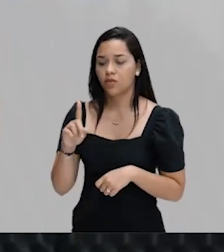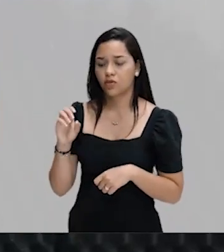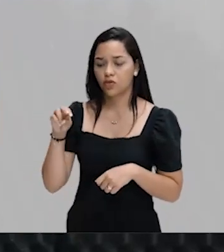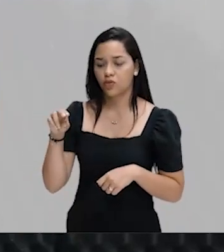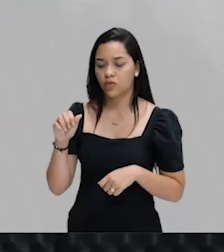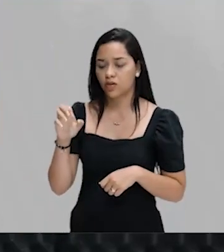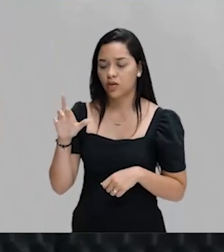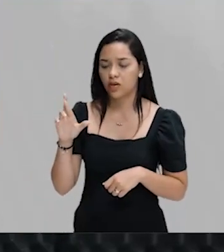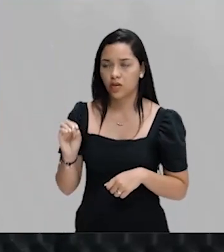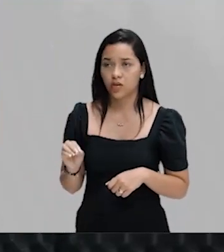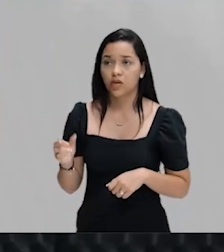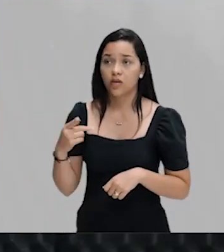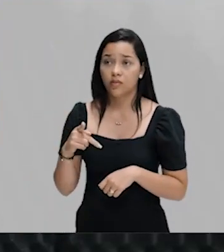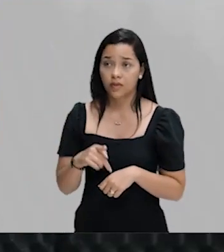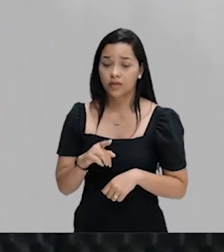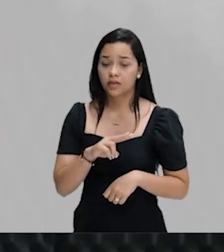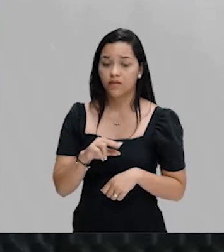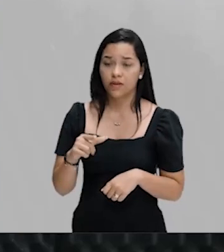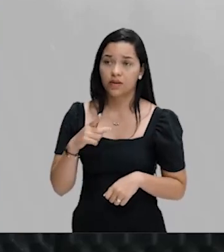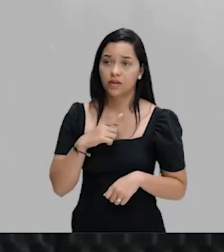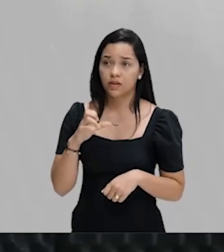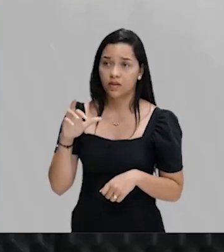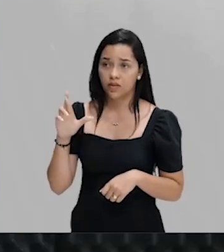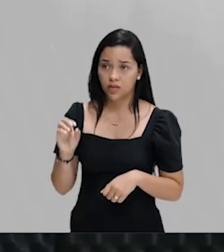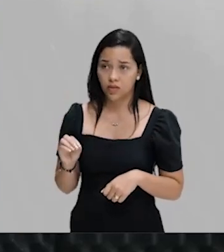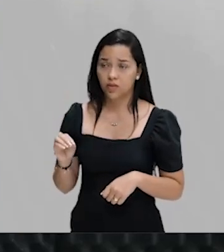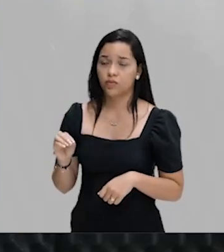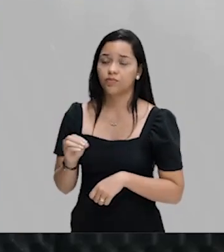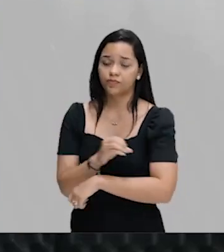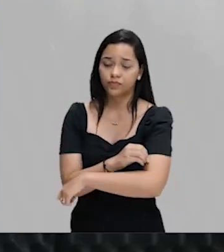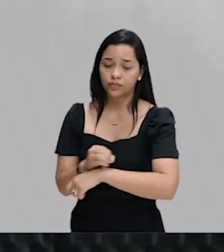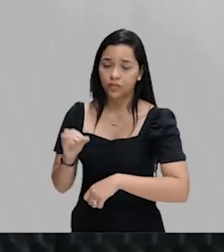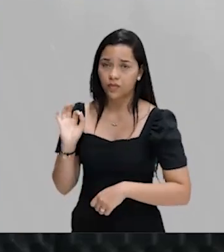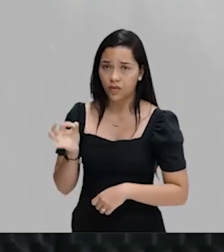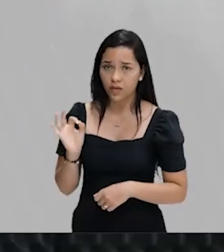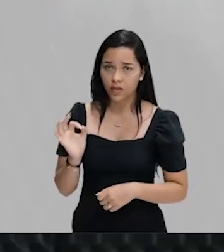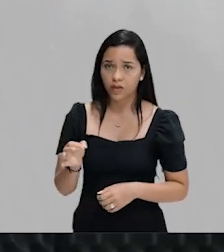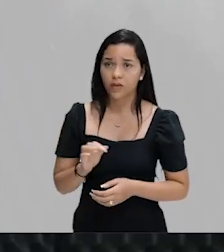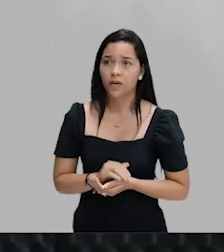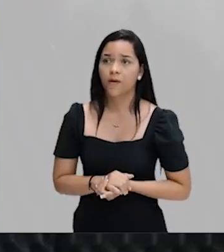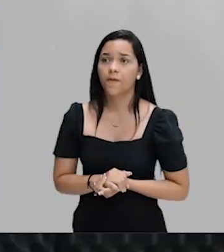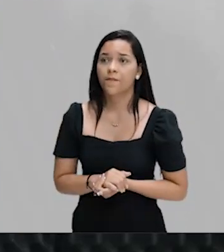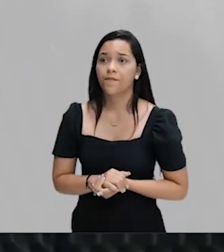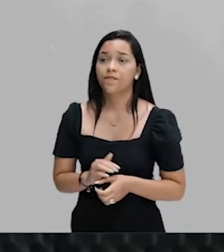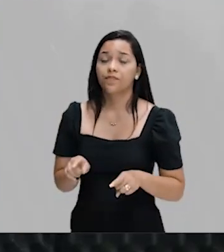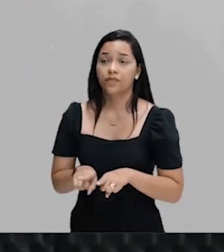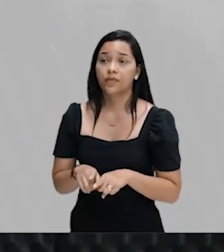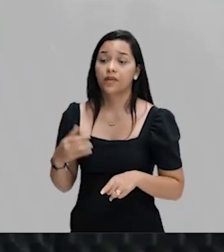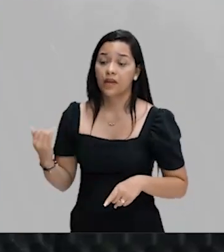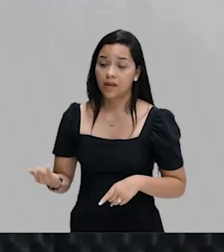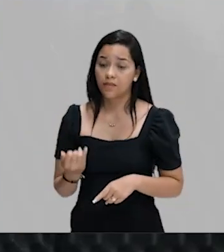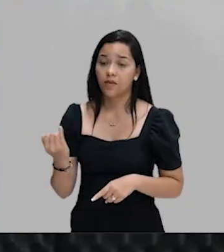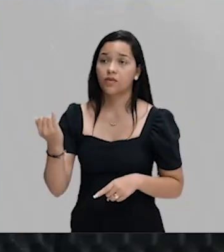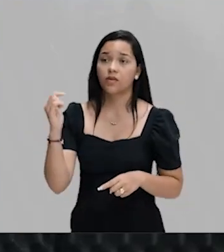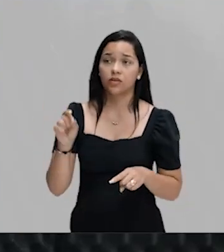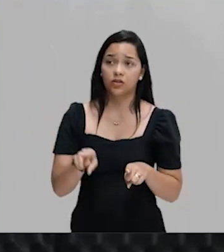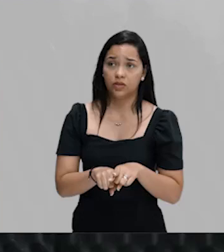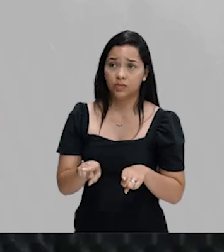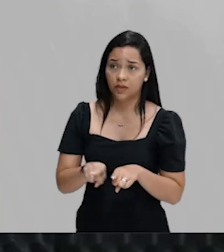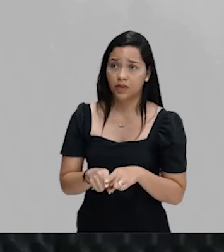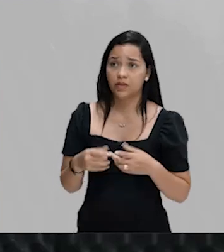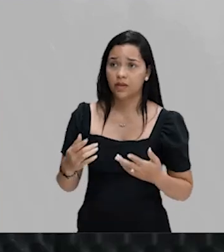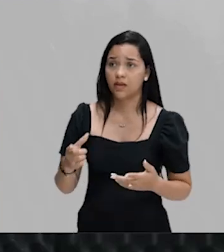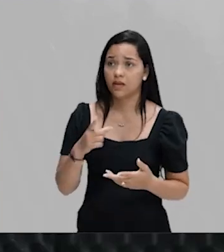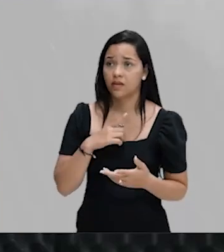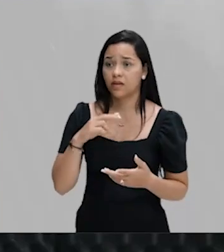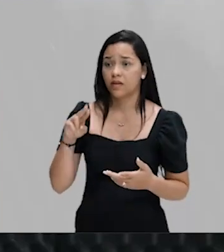euro. O que é isso, Marcos? São os países que vão ali ter o euro como moeda oficial. Bacana? Outra questão muito importante, galera, tá?